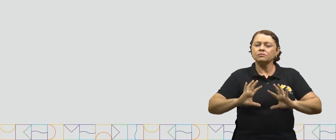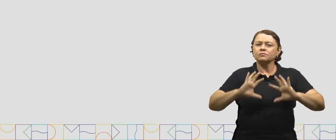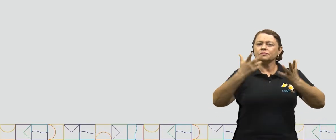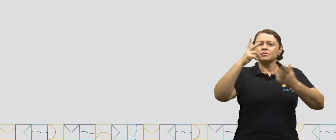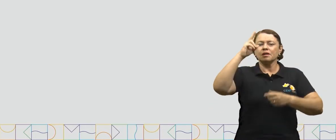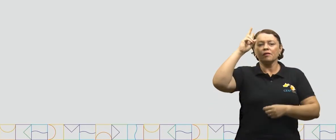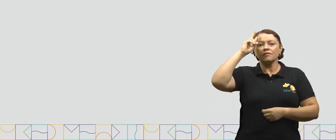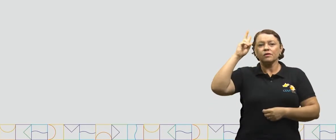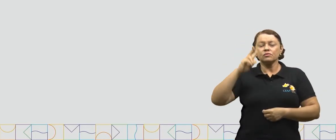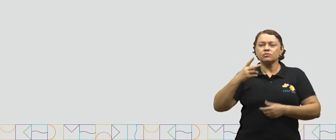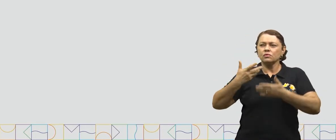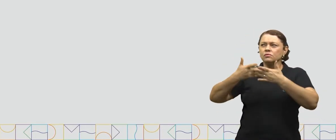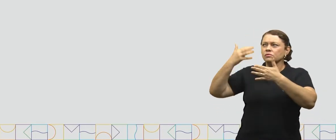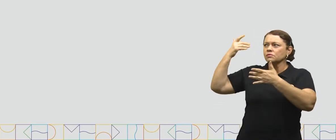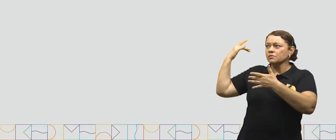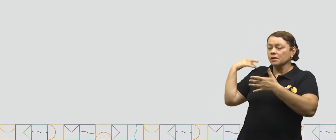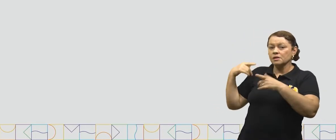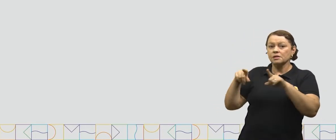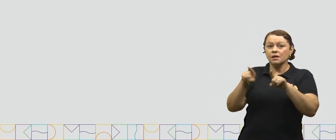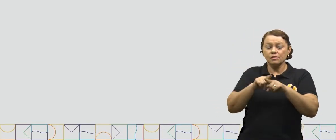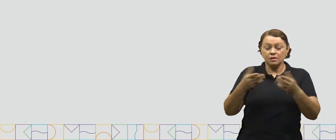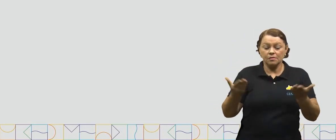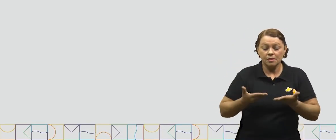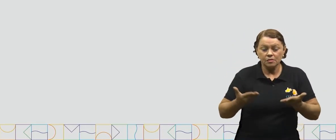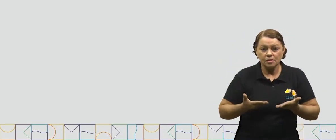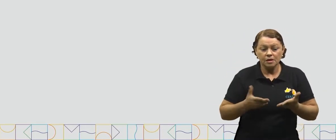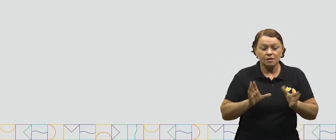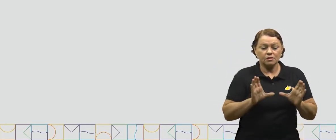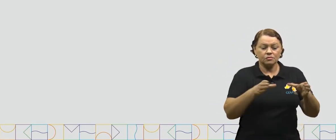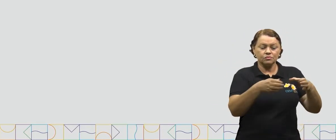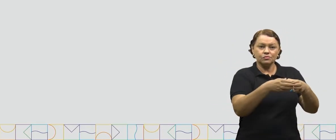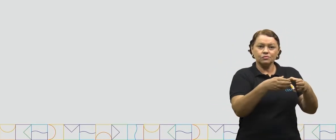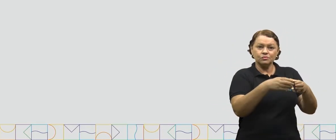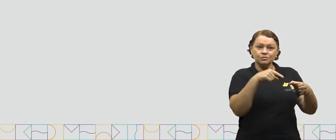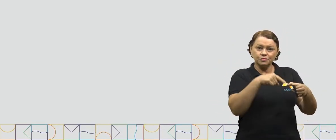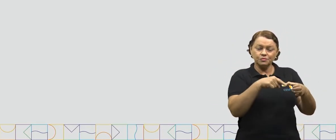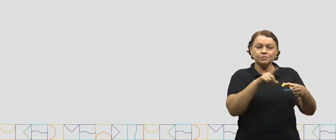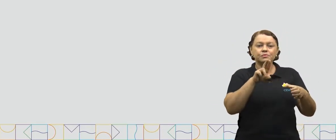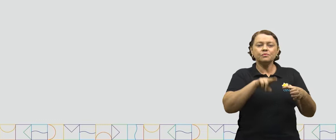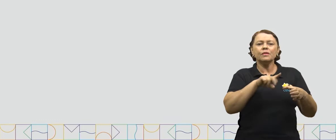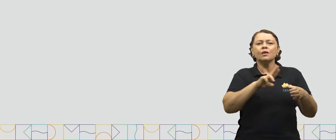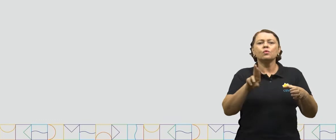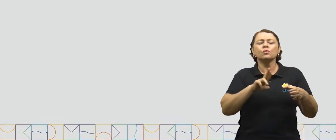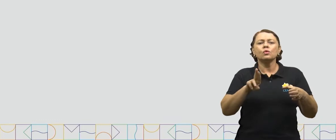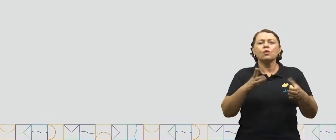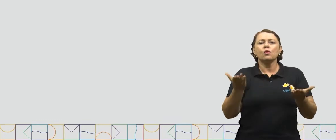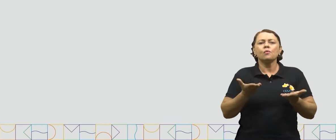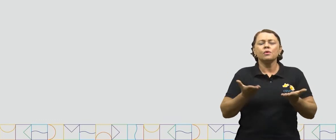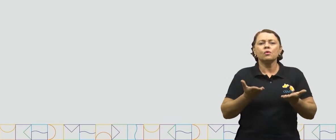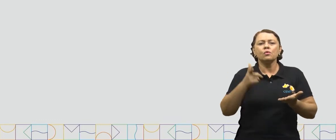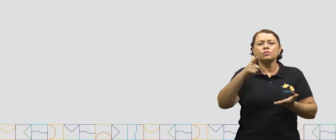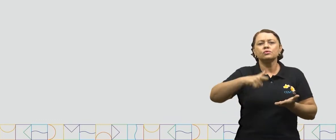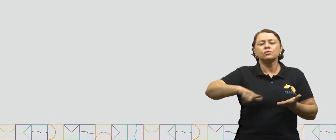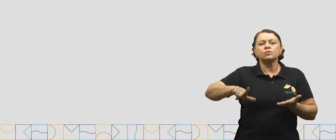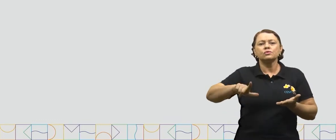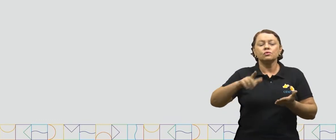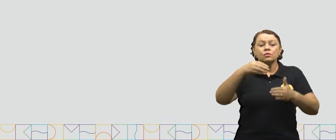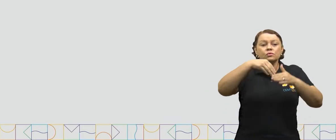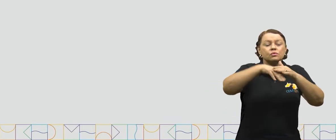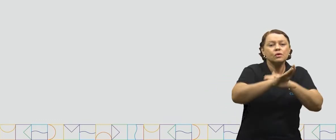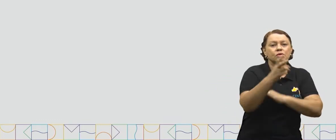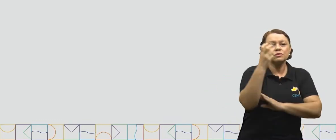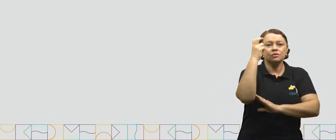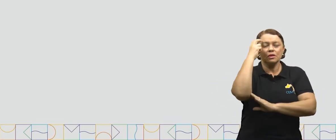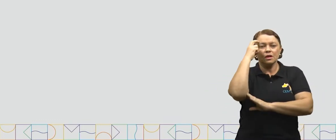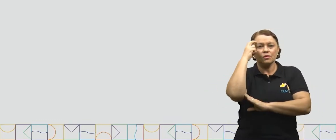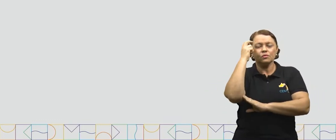eventos históricos sobre o passado e presente de determinado povo. Eles são chamados ainda hoje de guardiões da